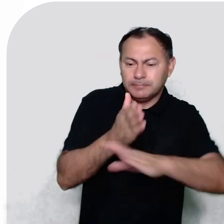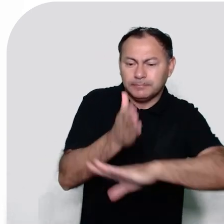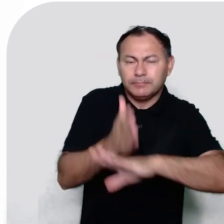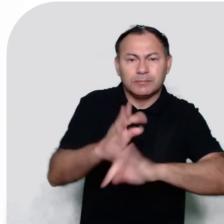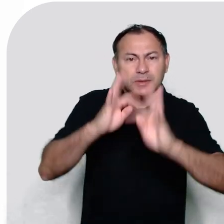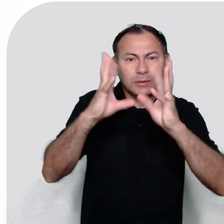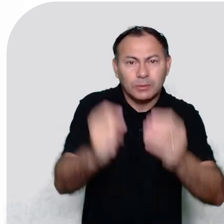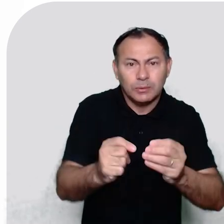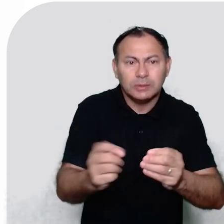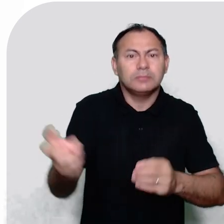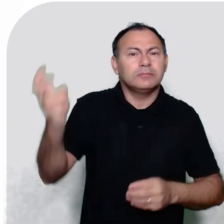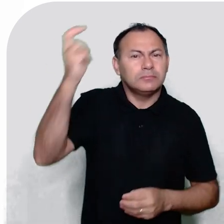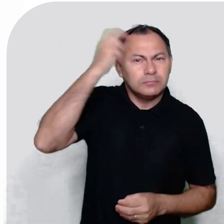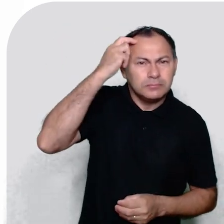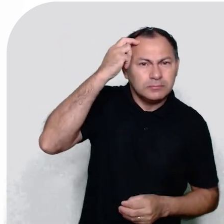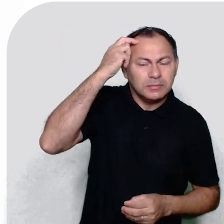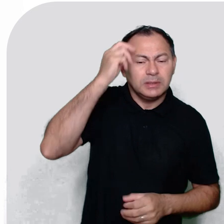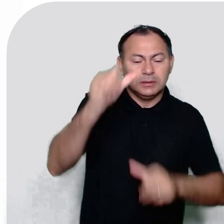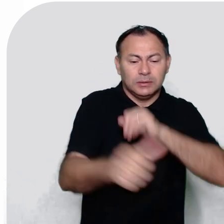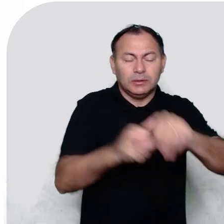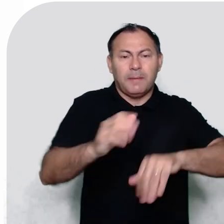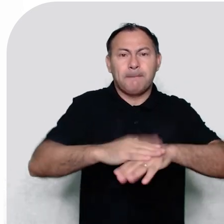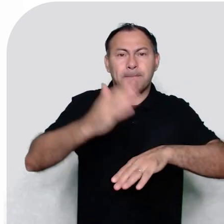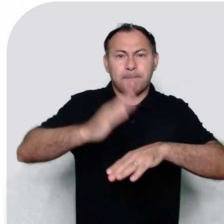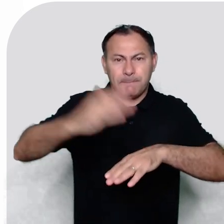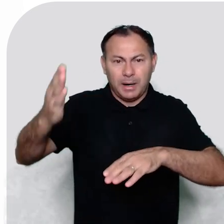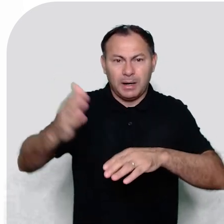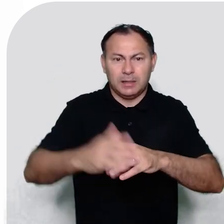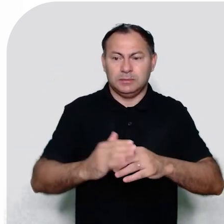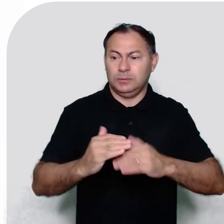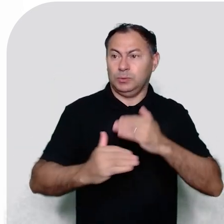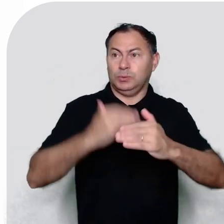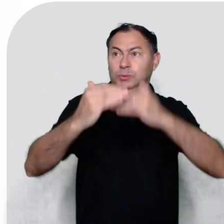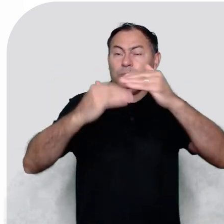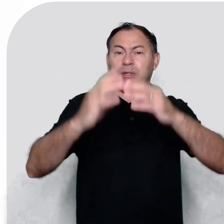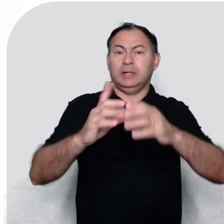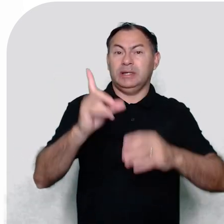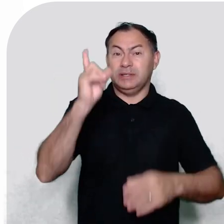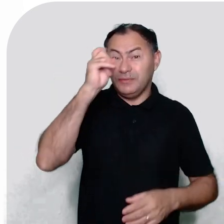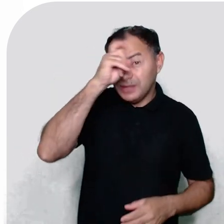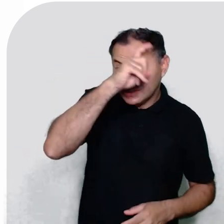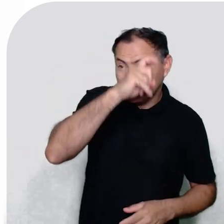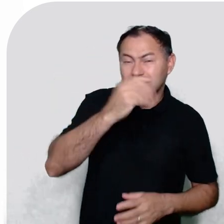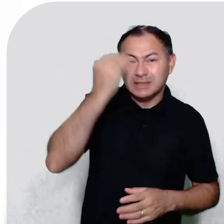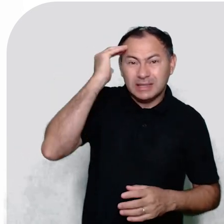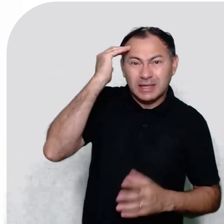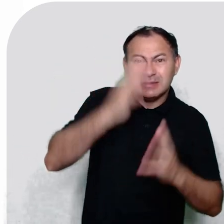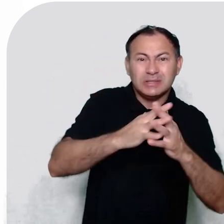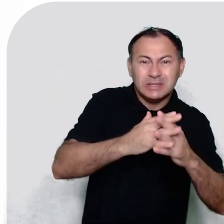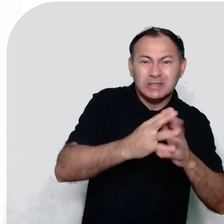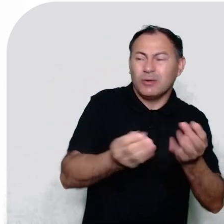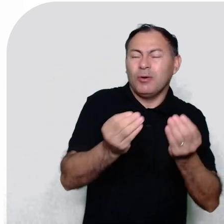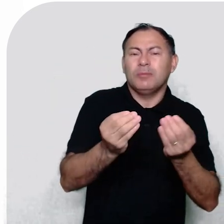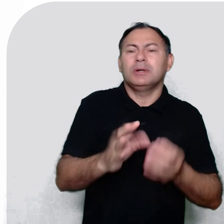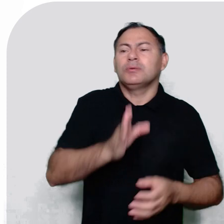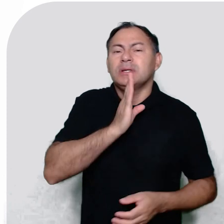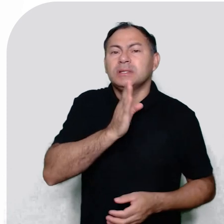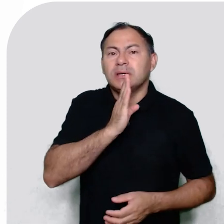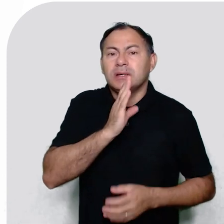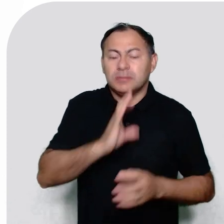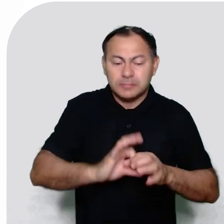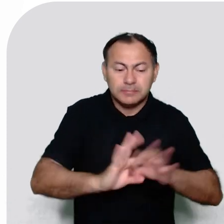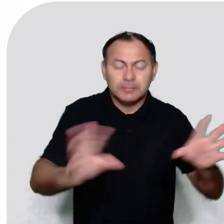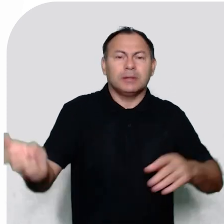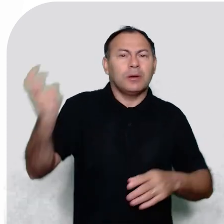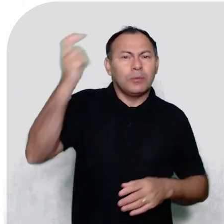de todos à cultura que se torna cada vez mais elevada e complexa? Como reconhecer a autonomia